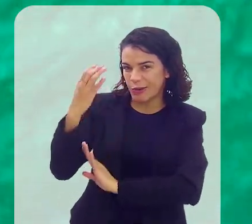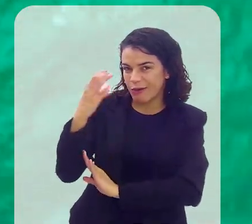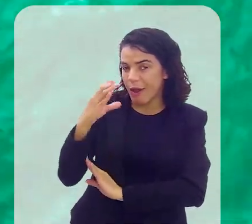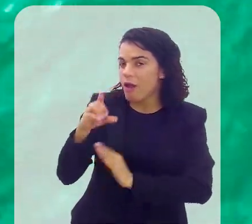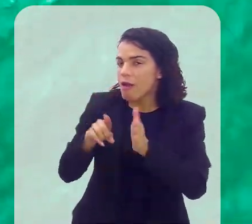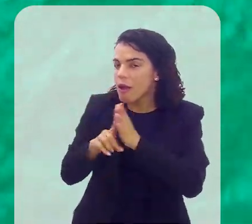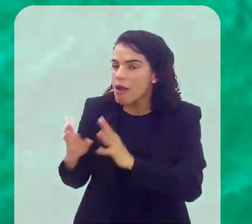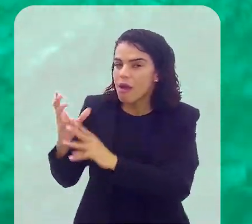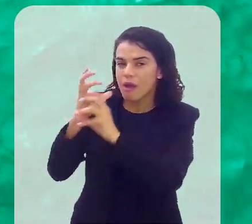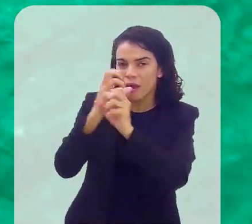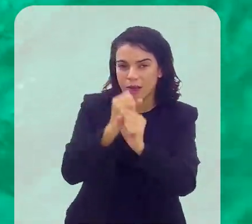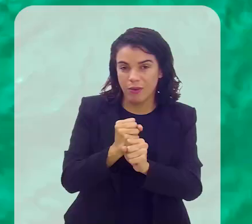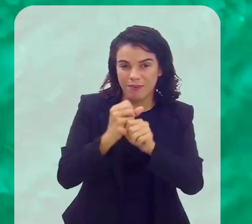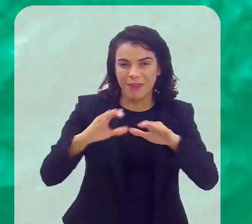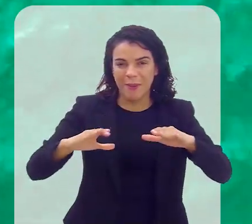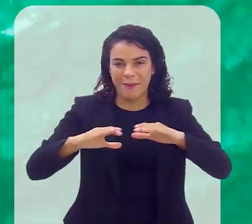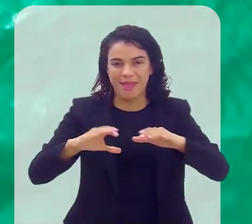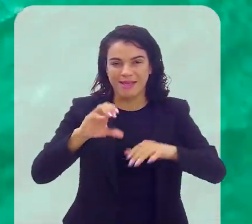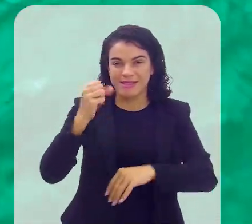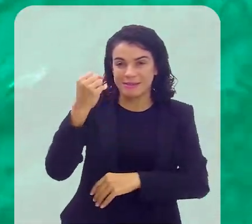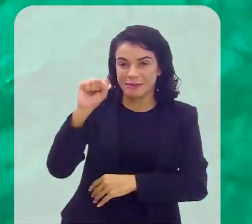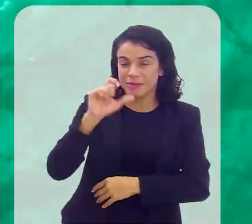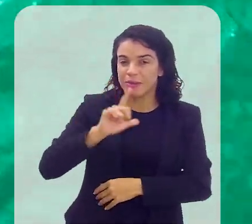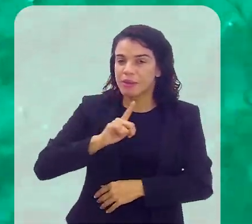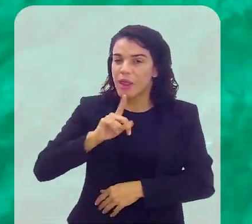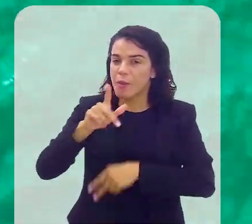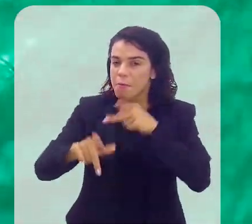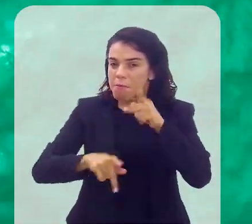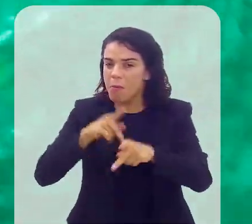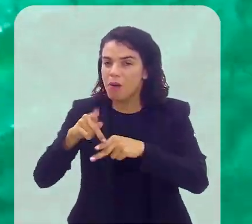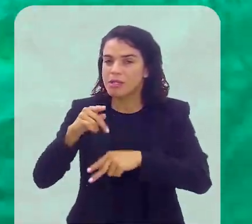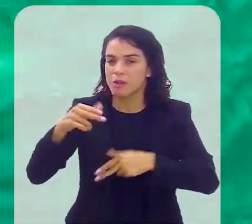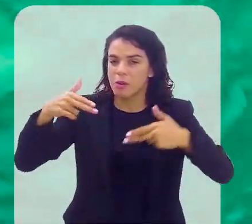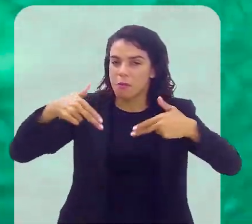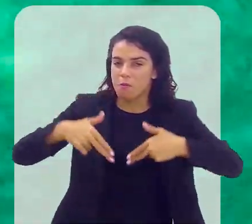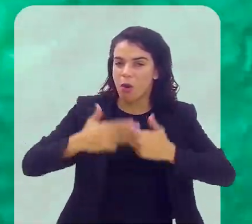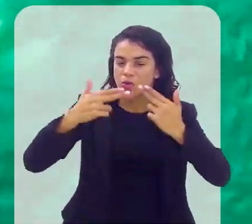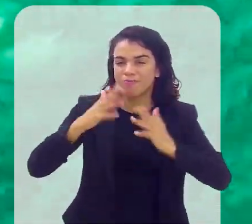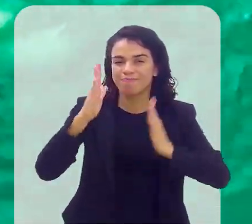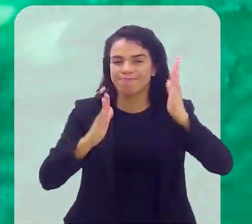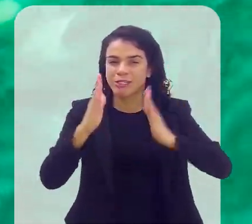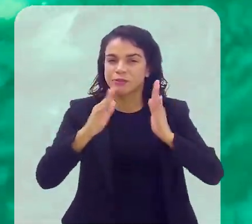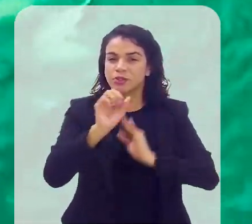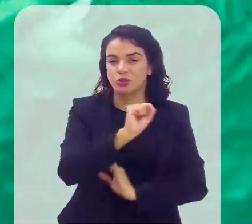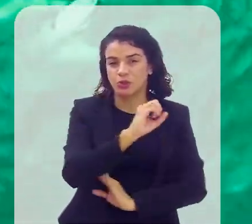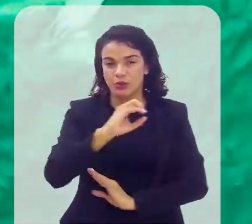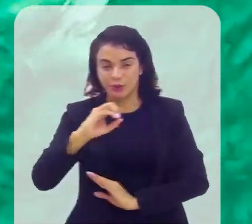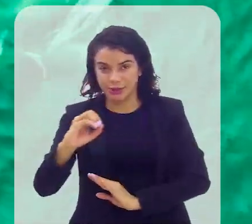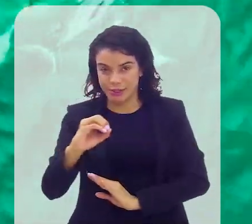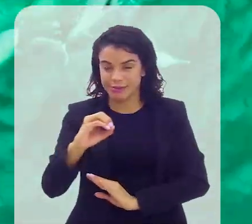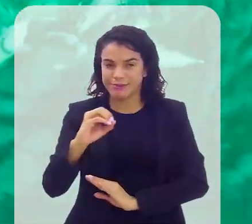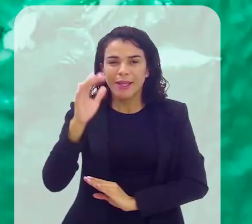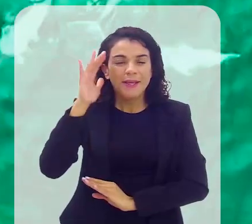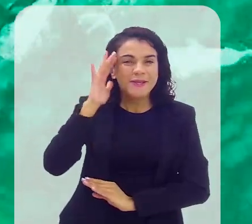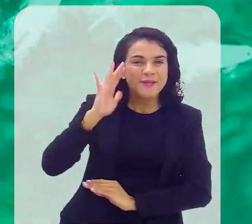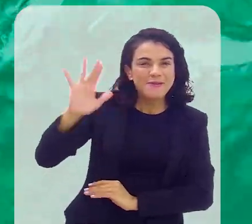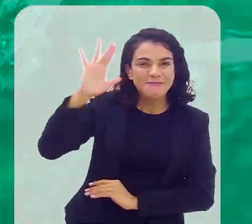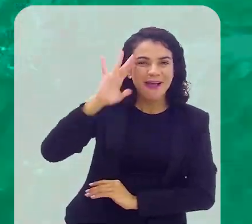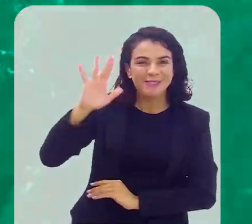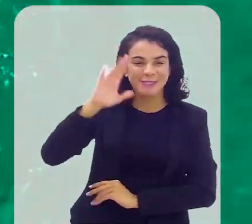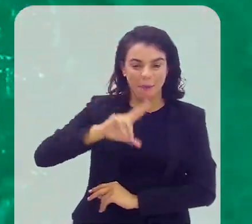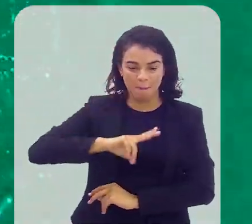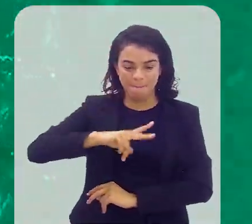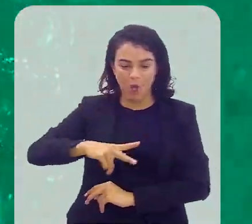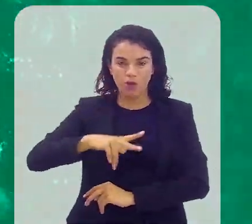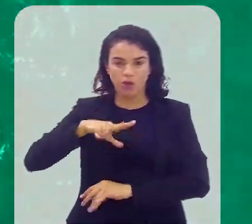Hoje os pesquisadores calculam que só aqui na Baía de Sepetiba existe uma população de botos estimada em 800 animais.